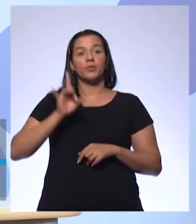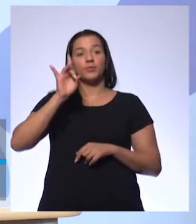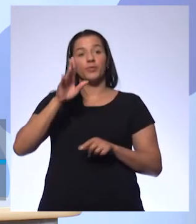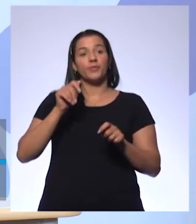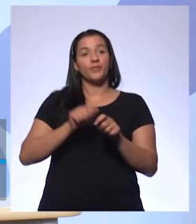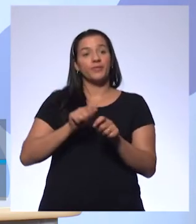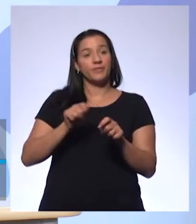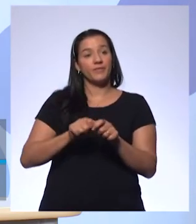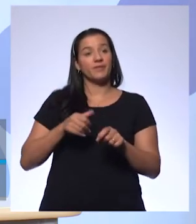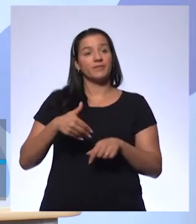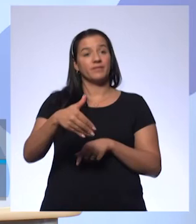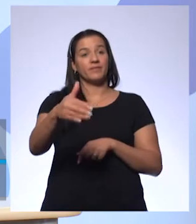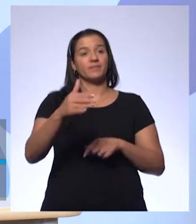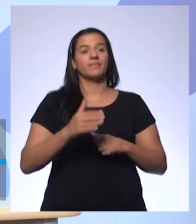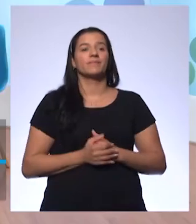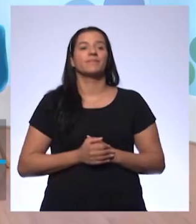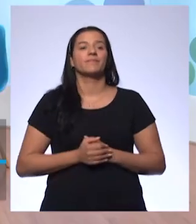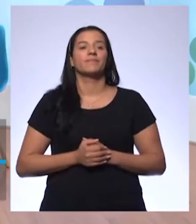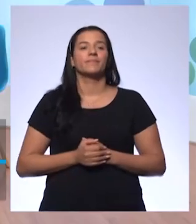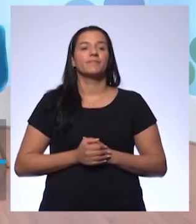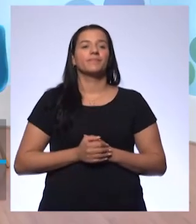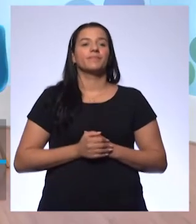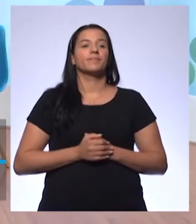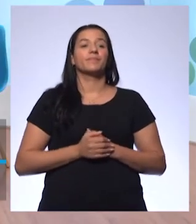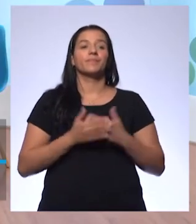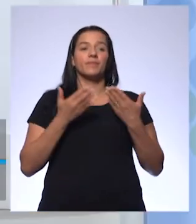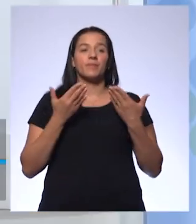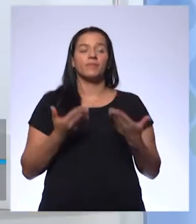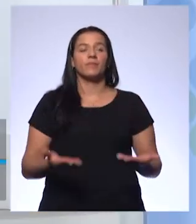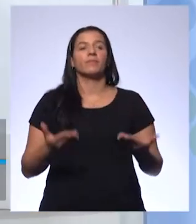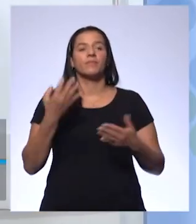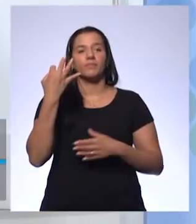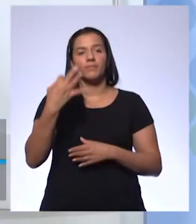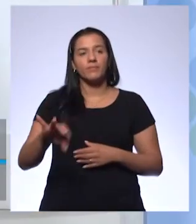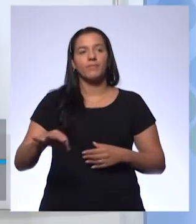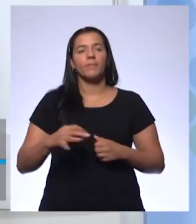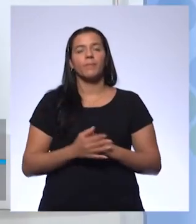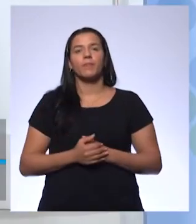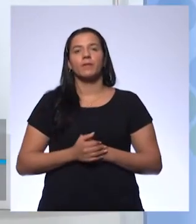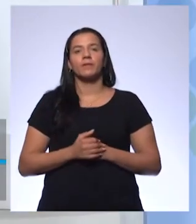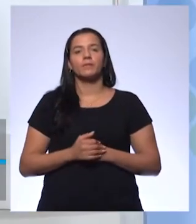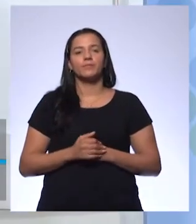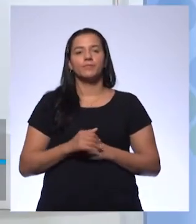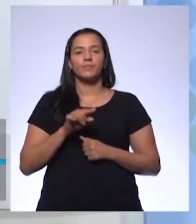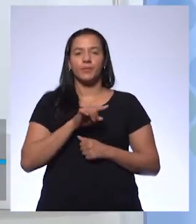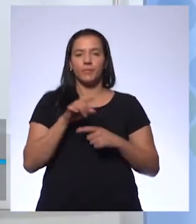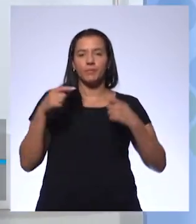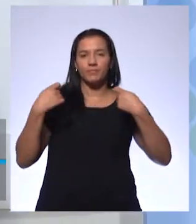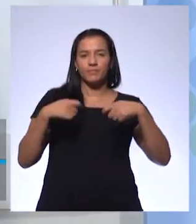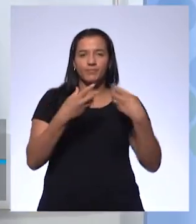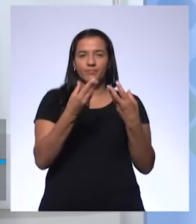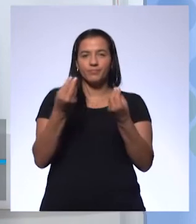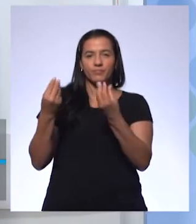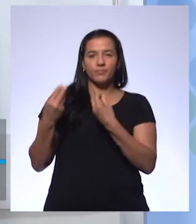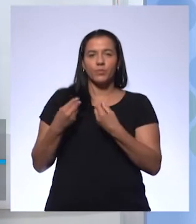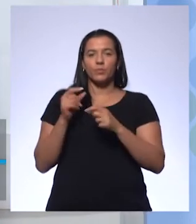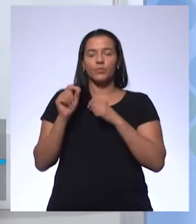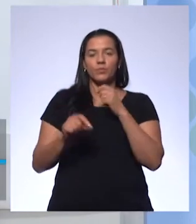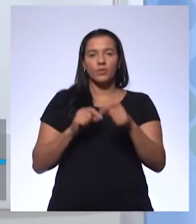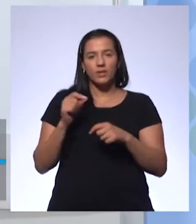na prática, hein, gente? Isso. Pessoal, então é isso mesmo, tá? Existem, então, ó, muitas,